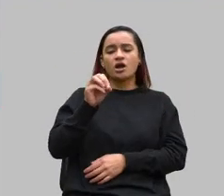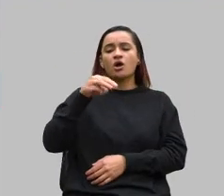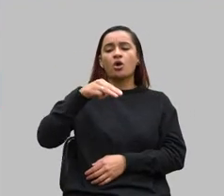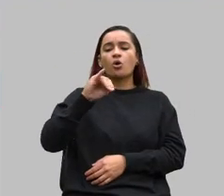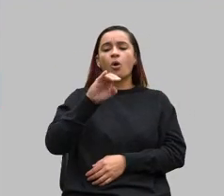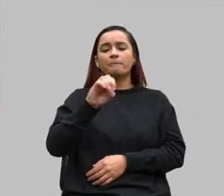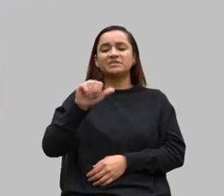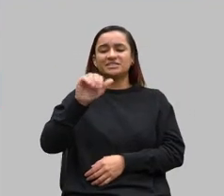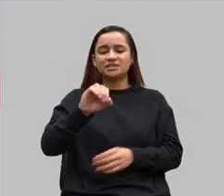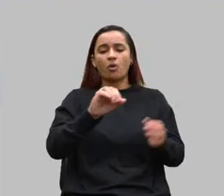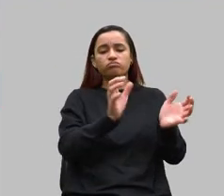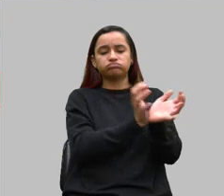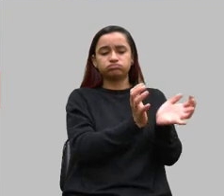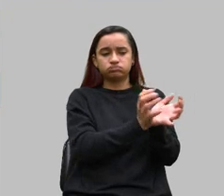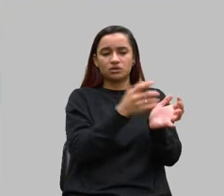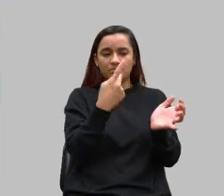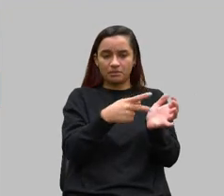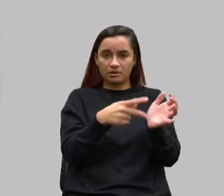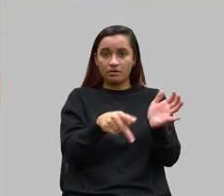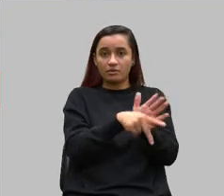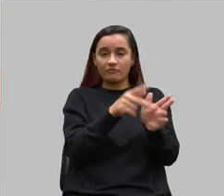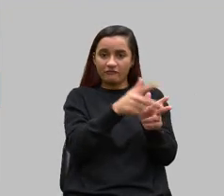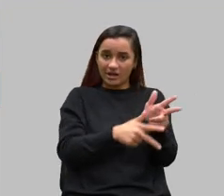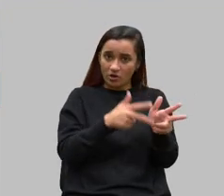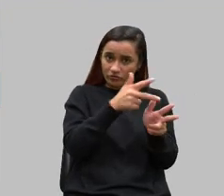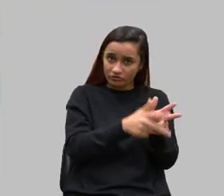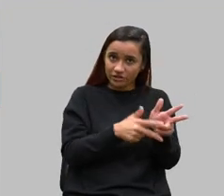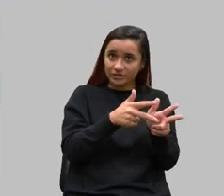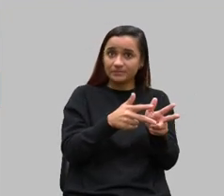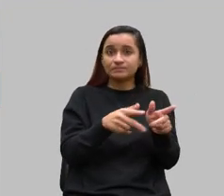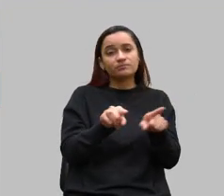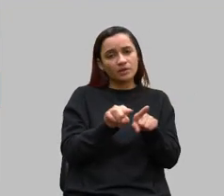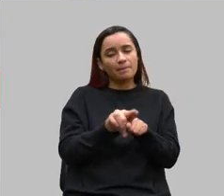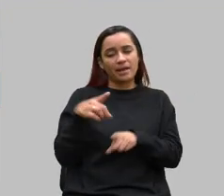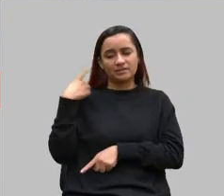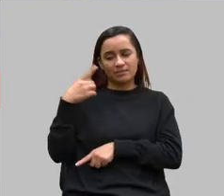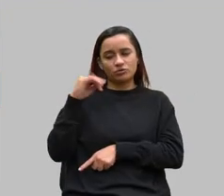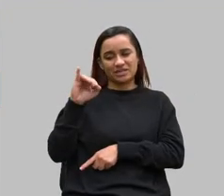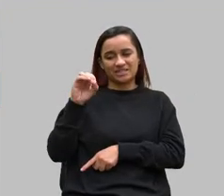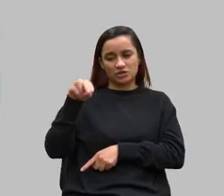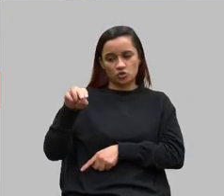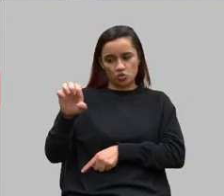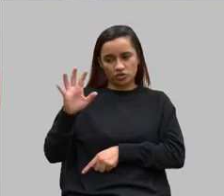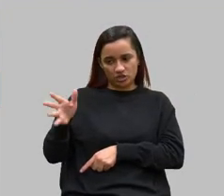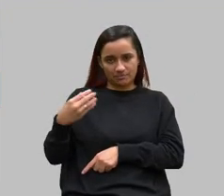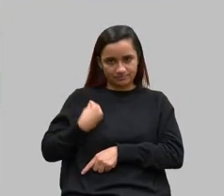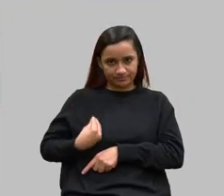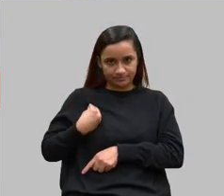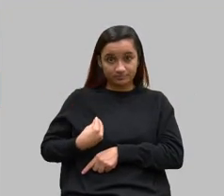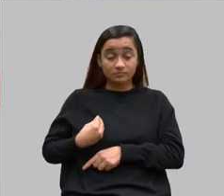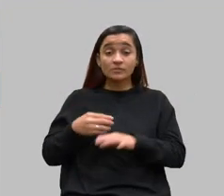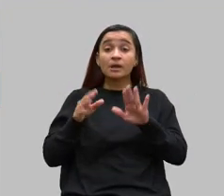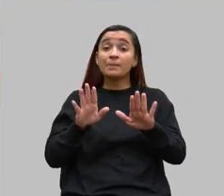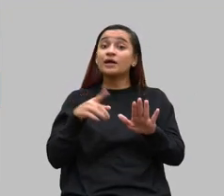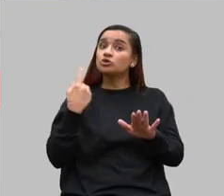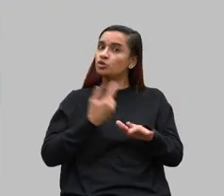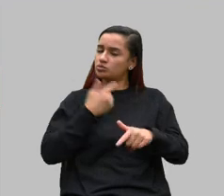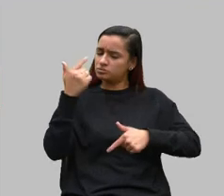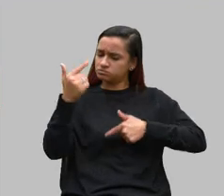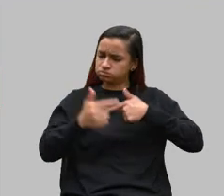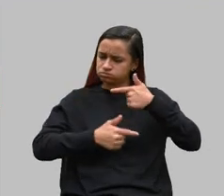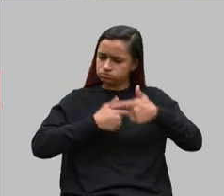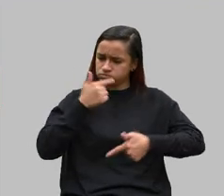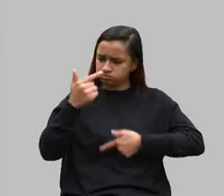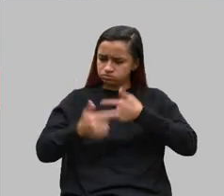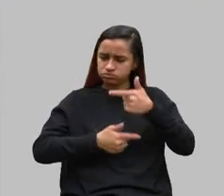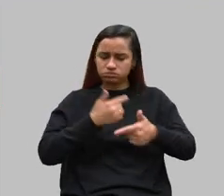pré ferrovia deputada de Pinheiro também fez parte eh mas nós trabalhamos muito trabalhamos